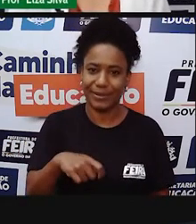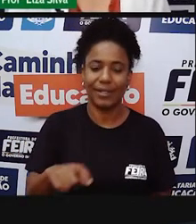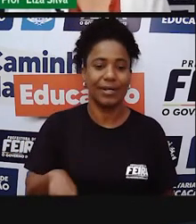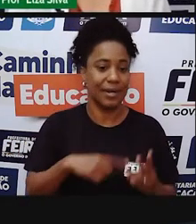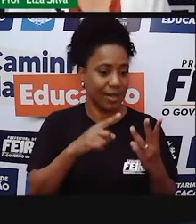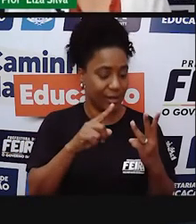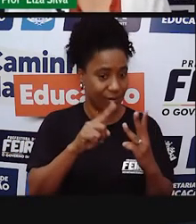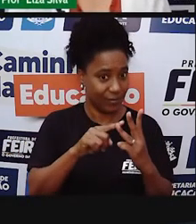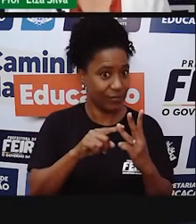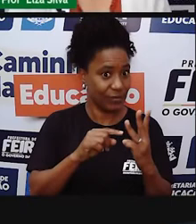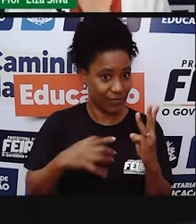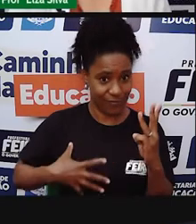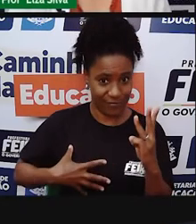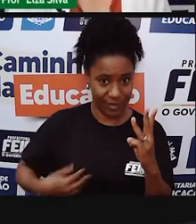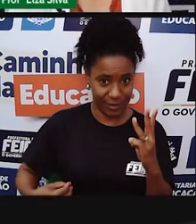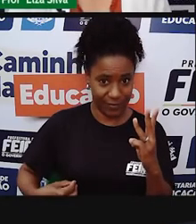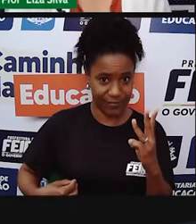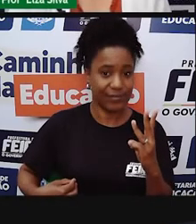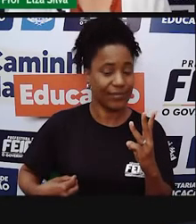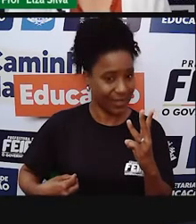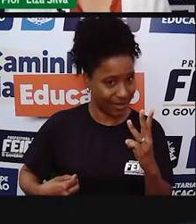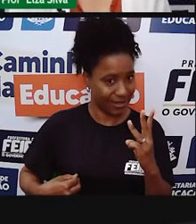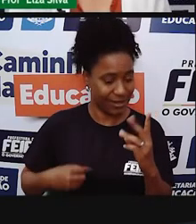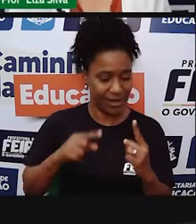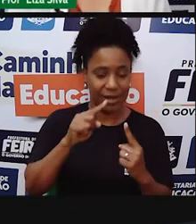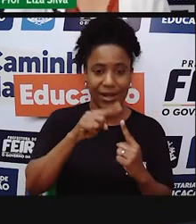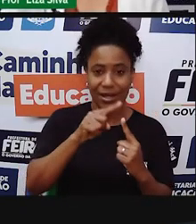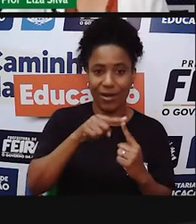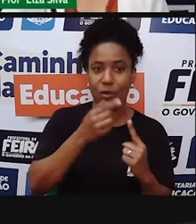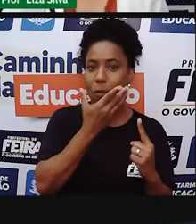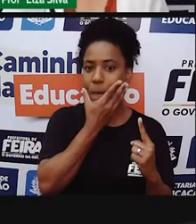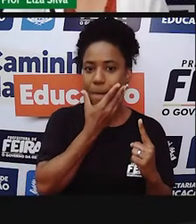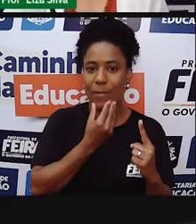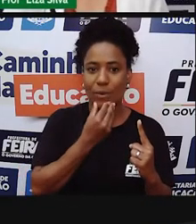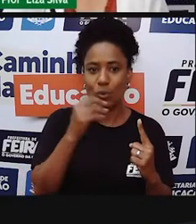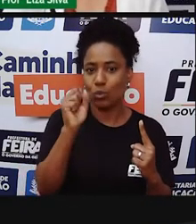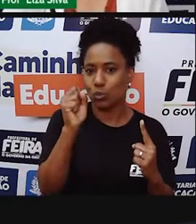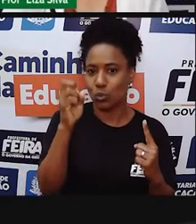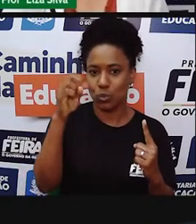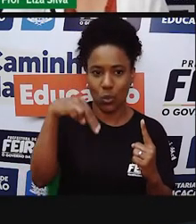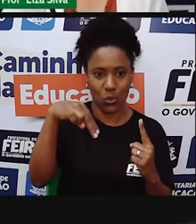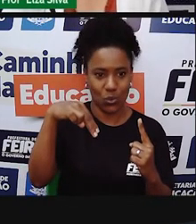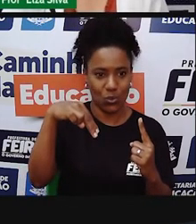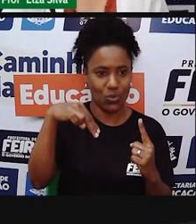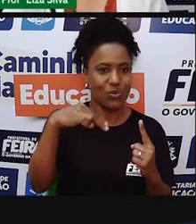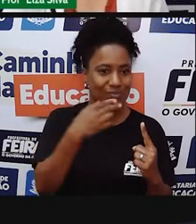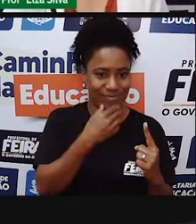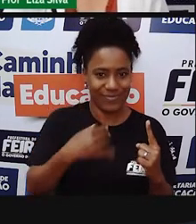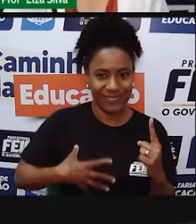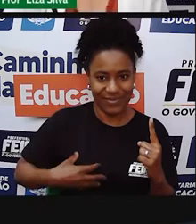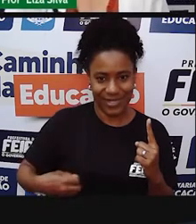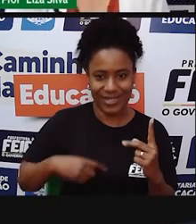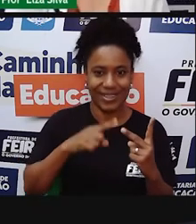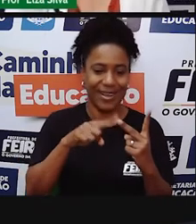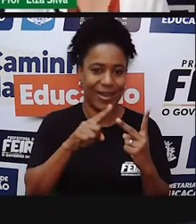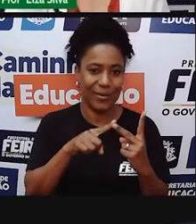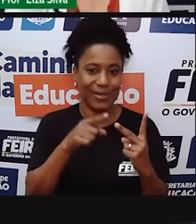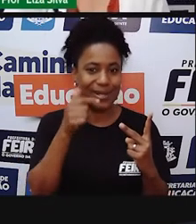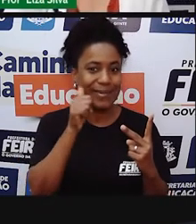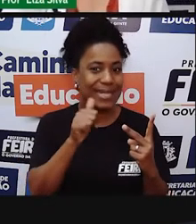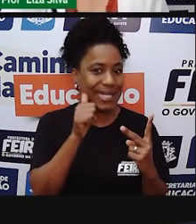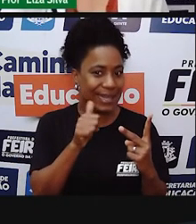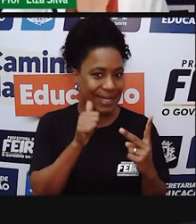da Marge? Son. É o son, porque ele é o filho. Já a Lisa e a Maggie são o